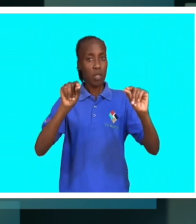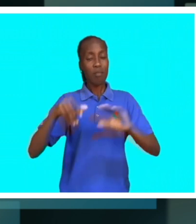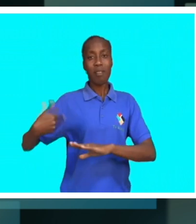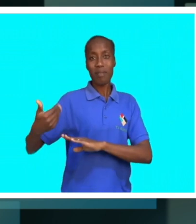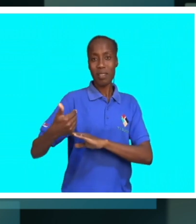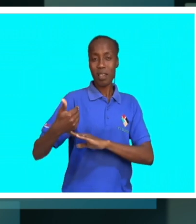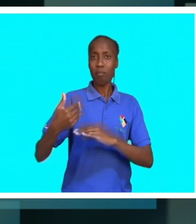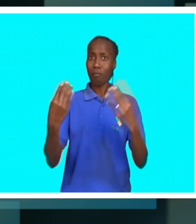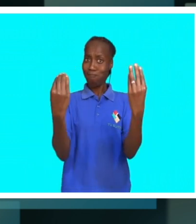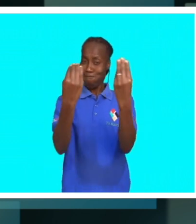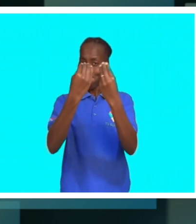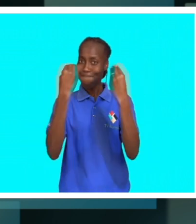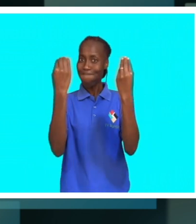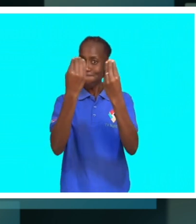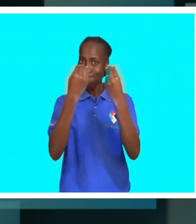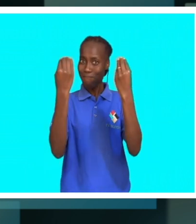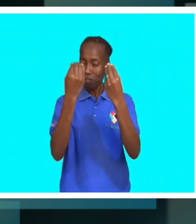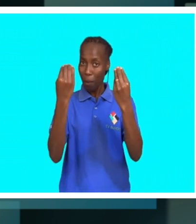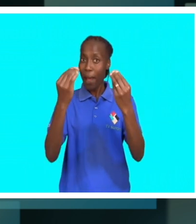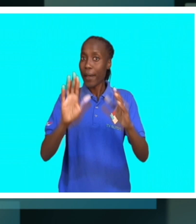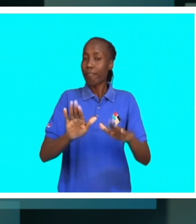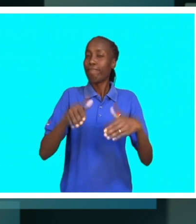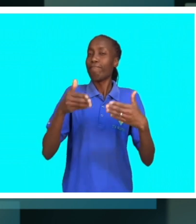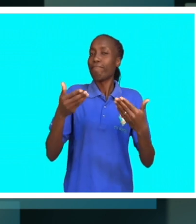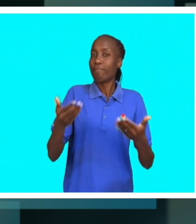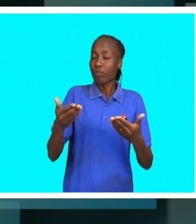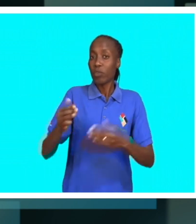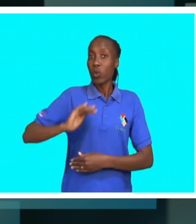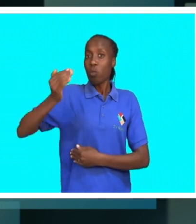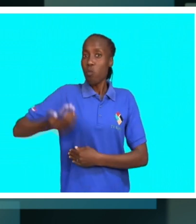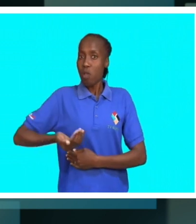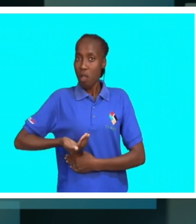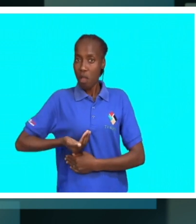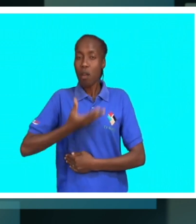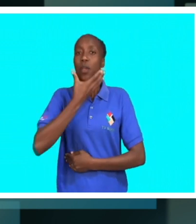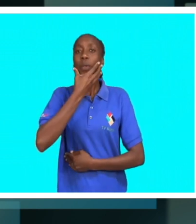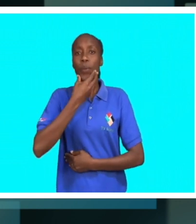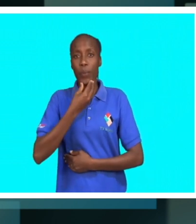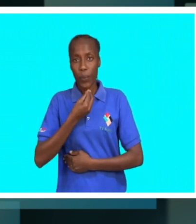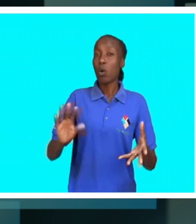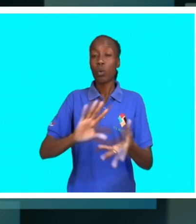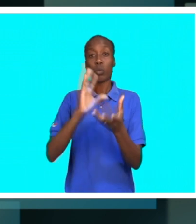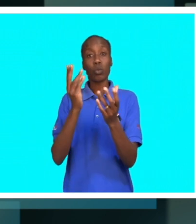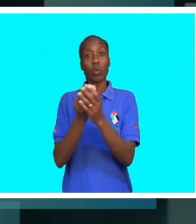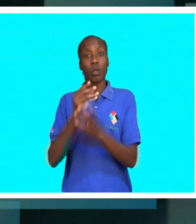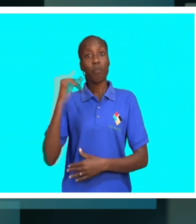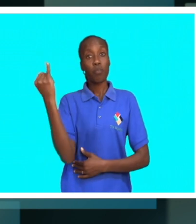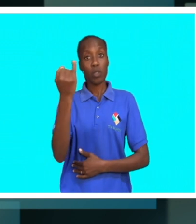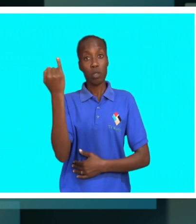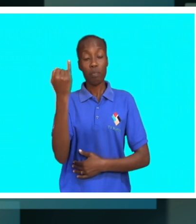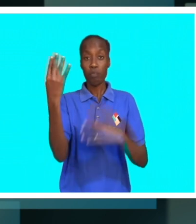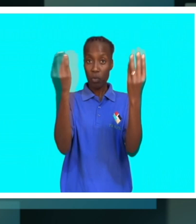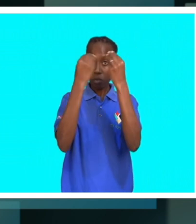questões para sempre formar na atitude do equilíbrio de gênero. Então,